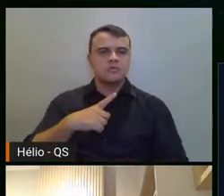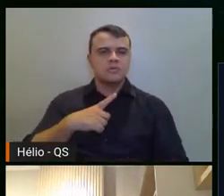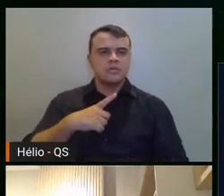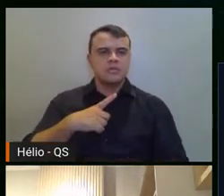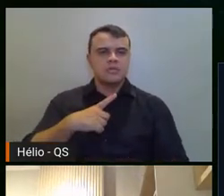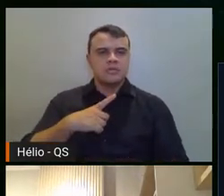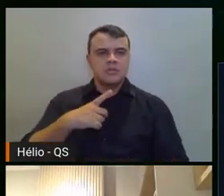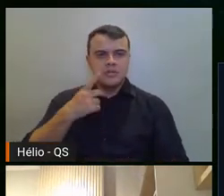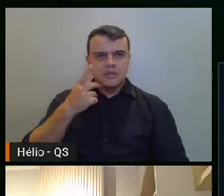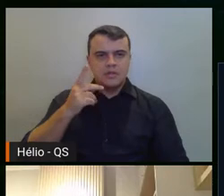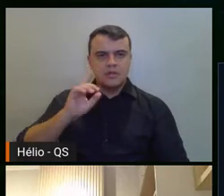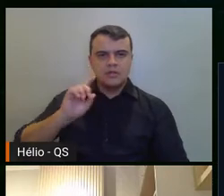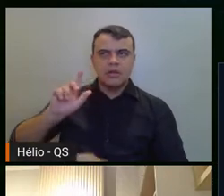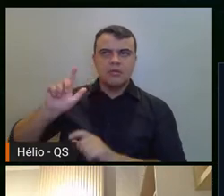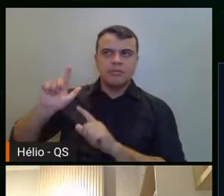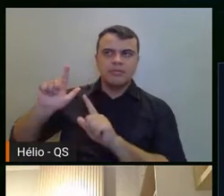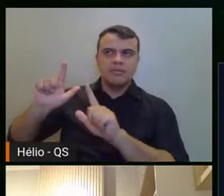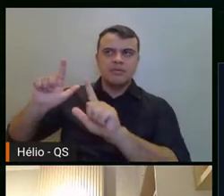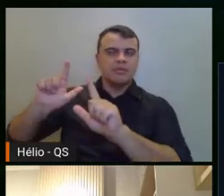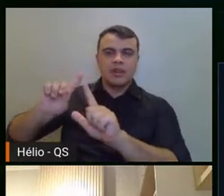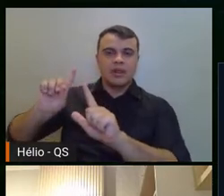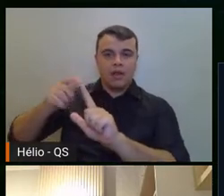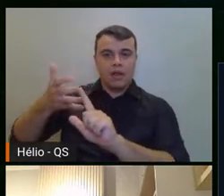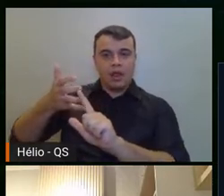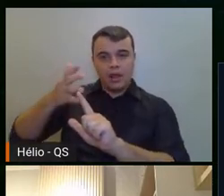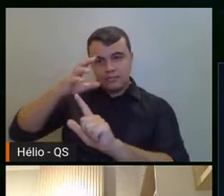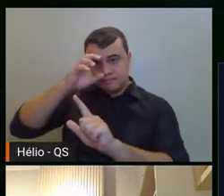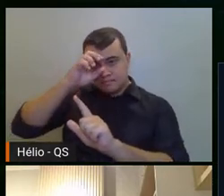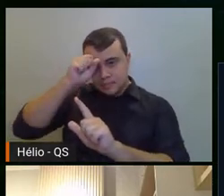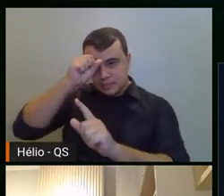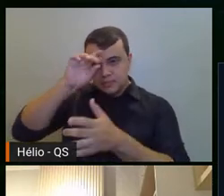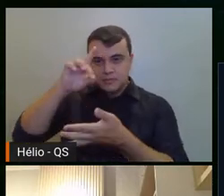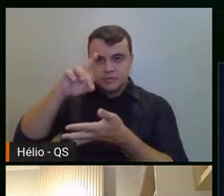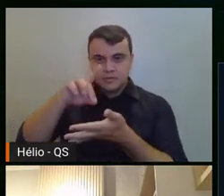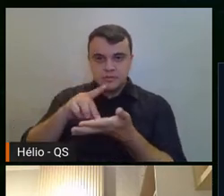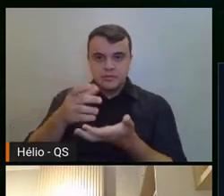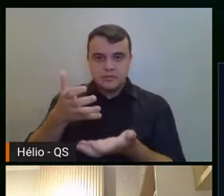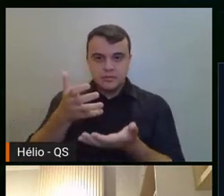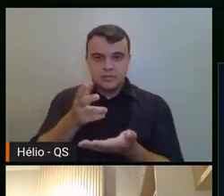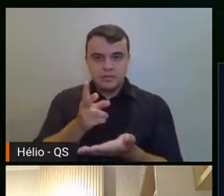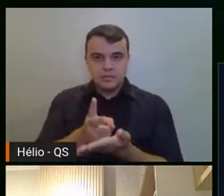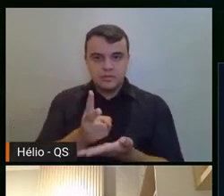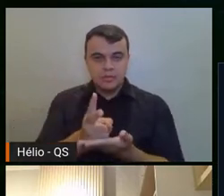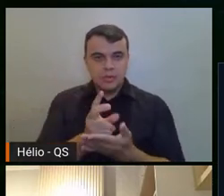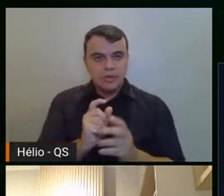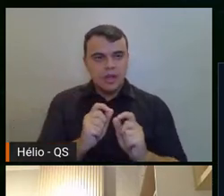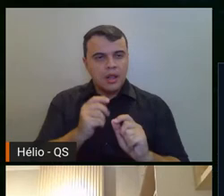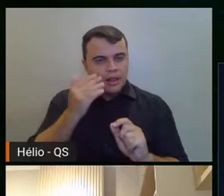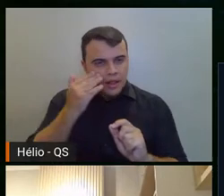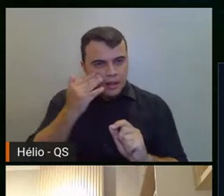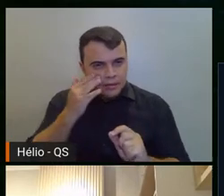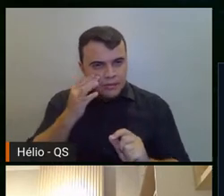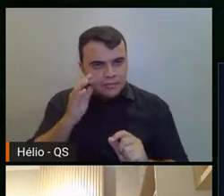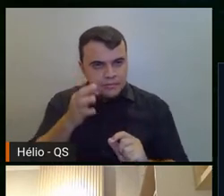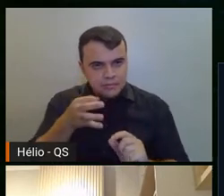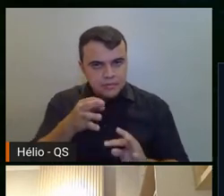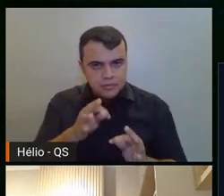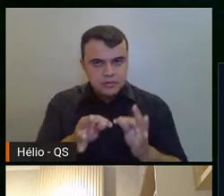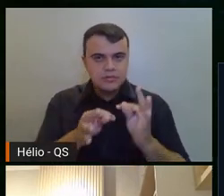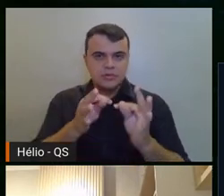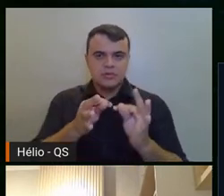negócios emoldurado aqui na certificado não Felipe porque elas são profissional que eu quero de fato ali entender a fundo aquela tecnologia